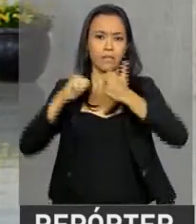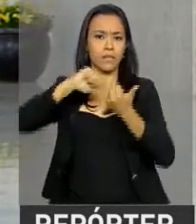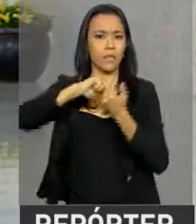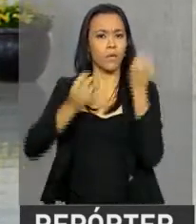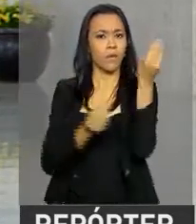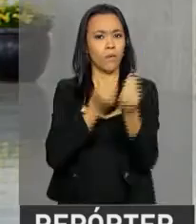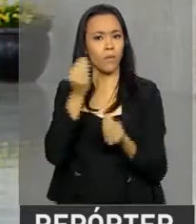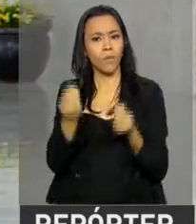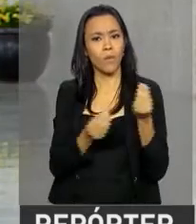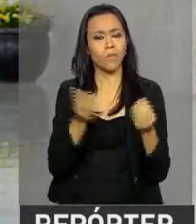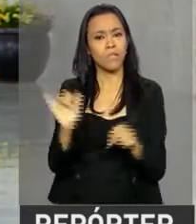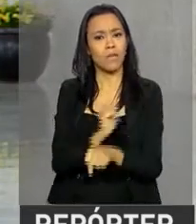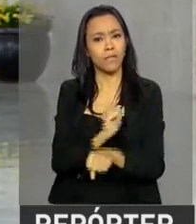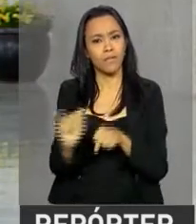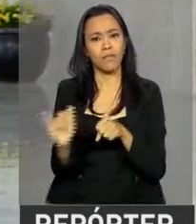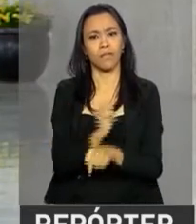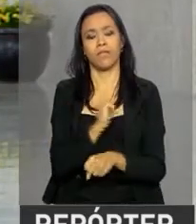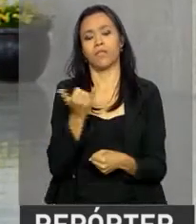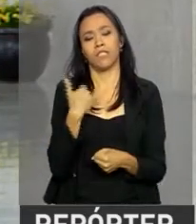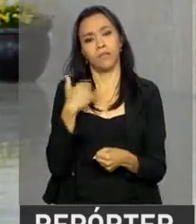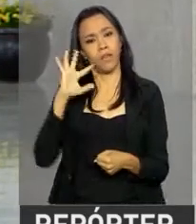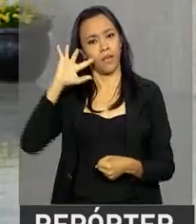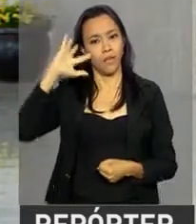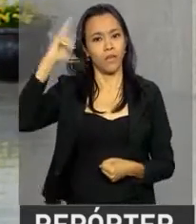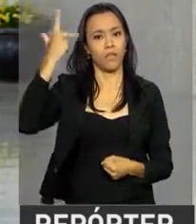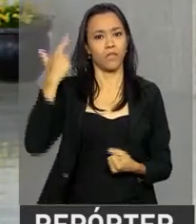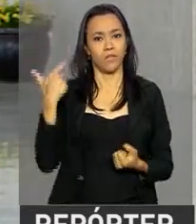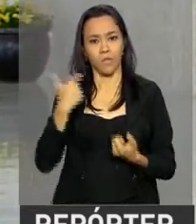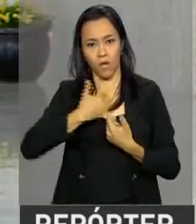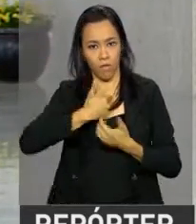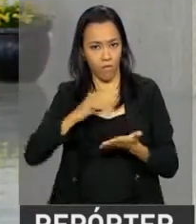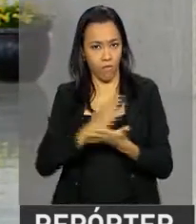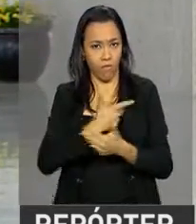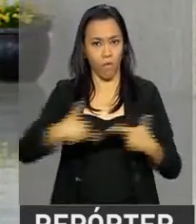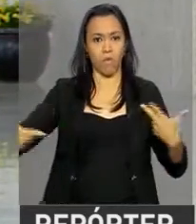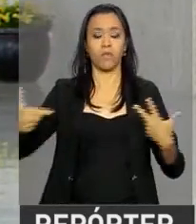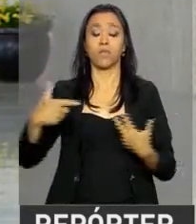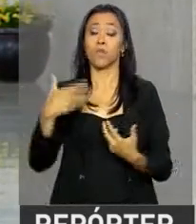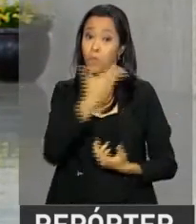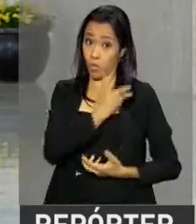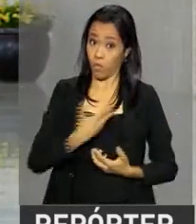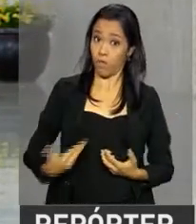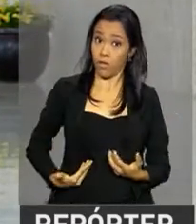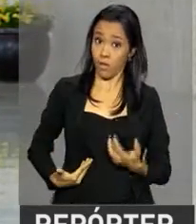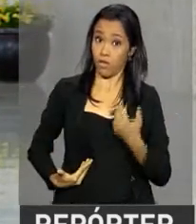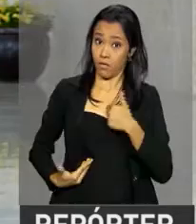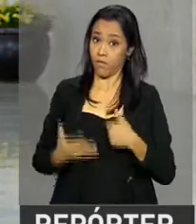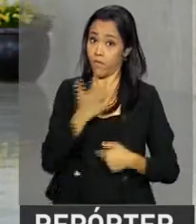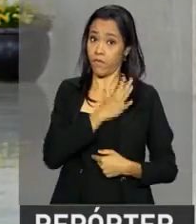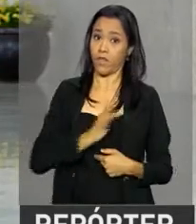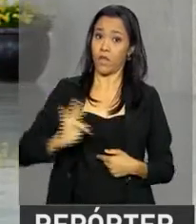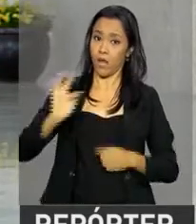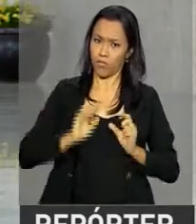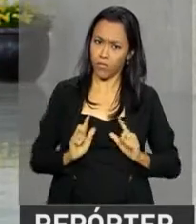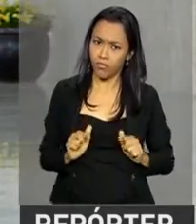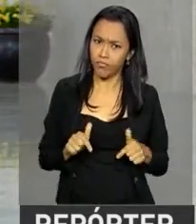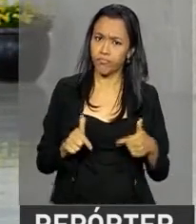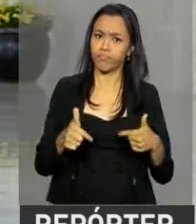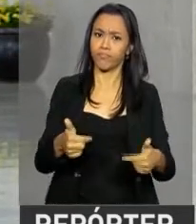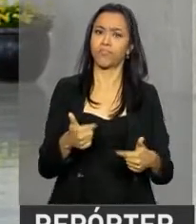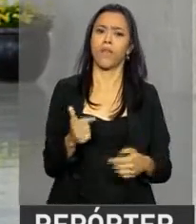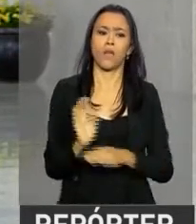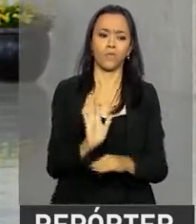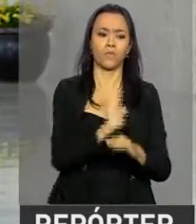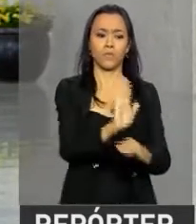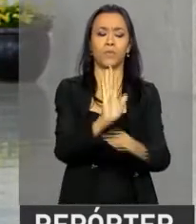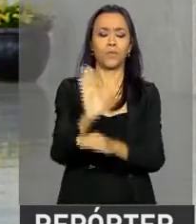possíveis medidas que podem ser adotadas só para lembrar o governo federal tem atuado há desde o acidente a um ano